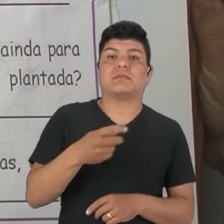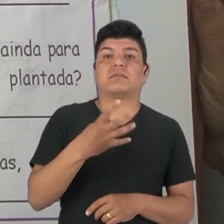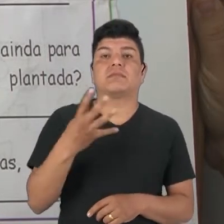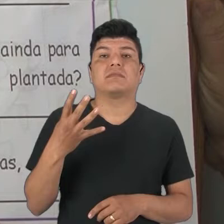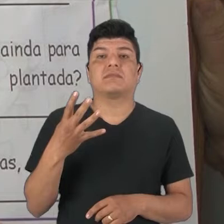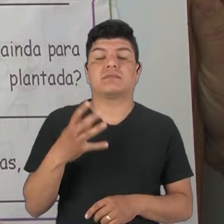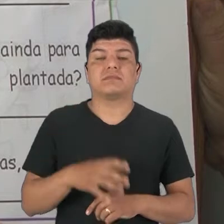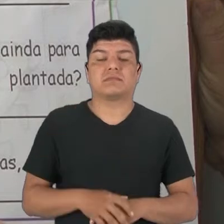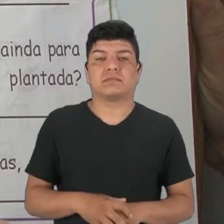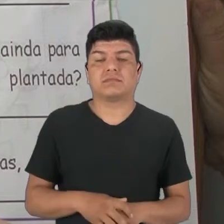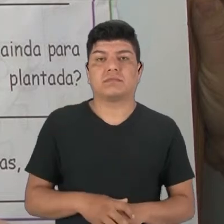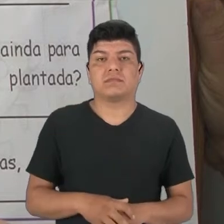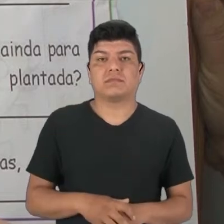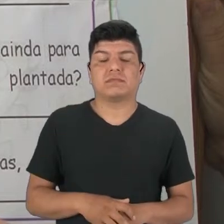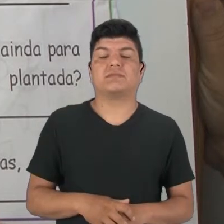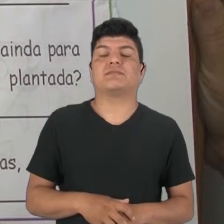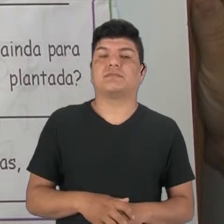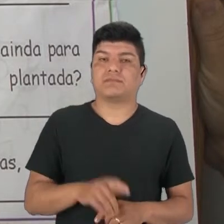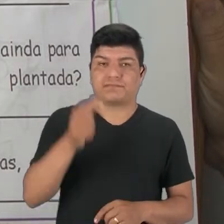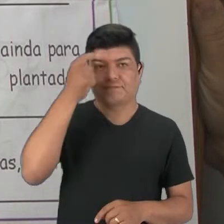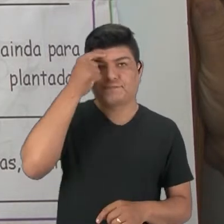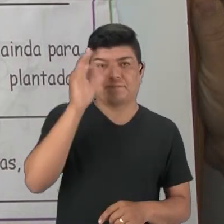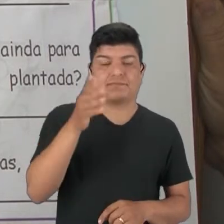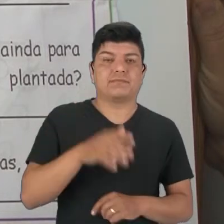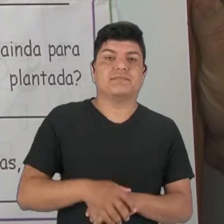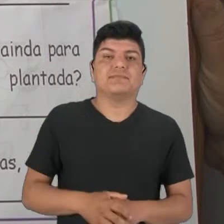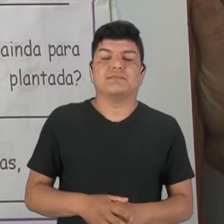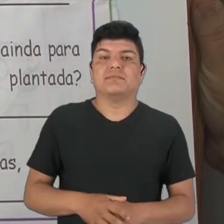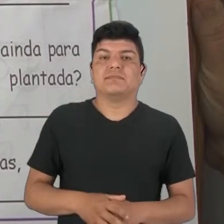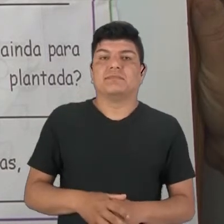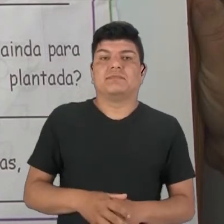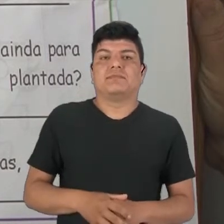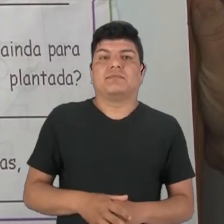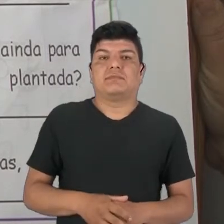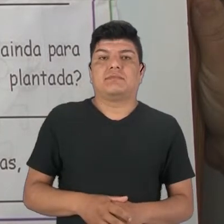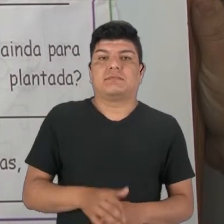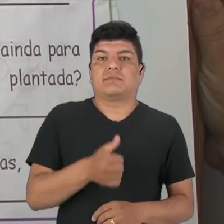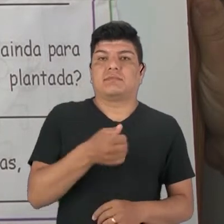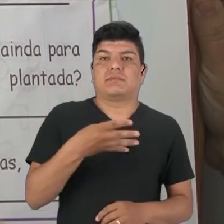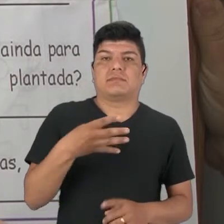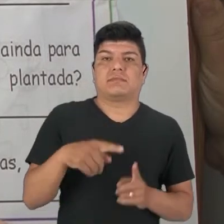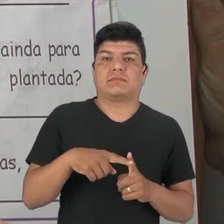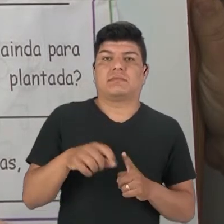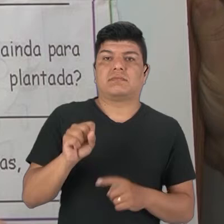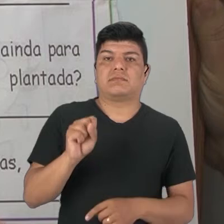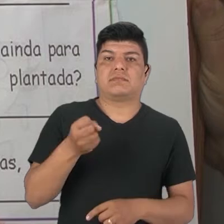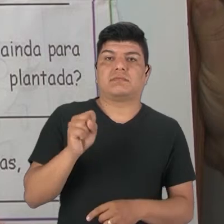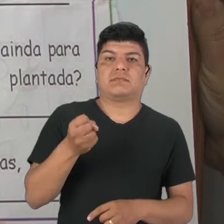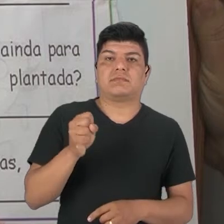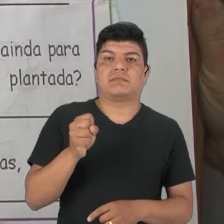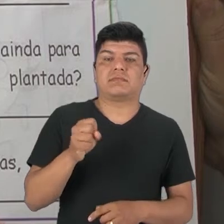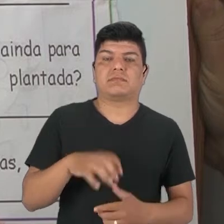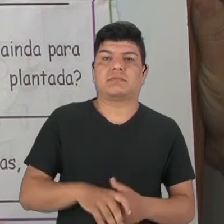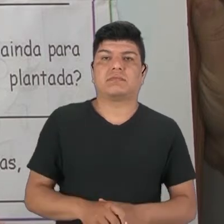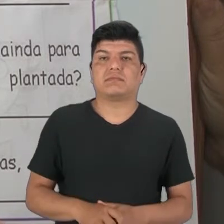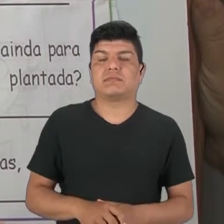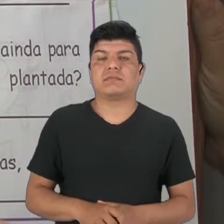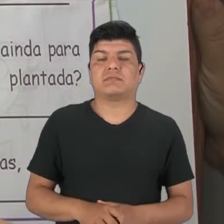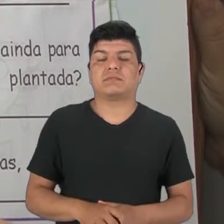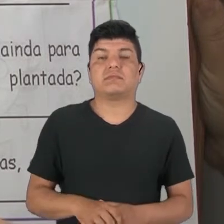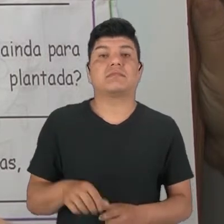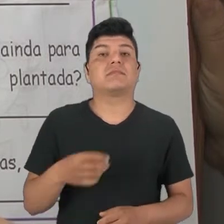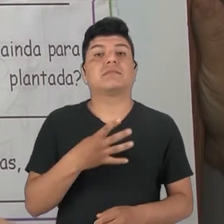quanto? Pensaram já um pouquinho aí? 14 mais 8